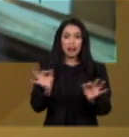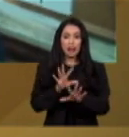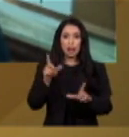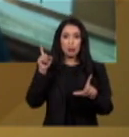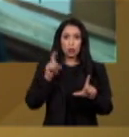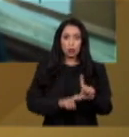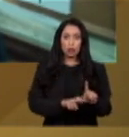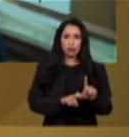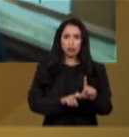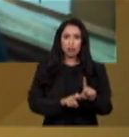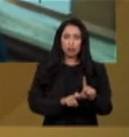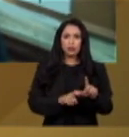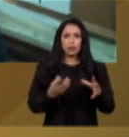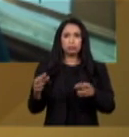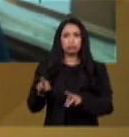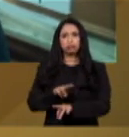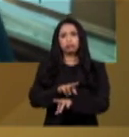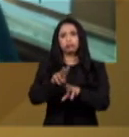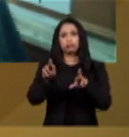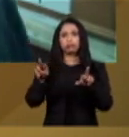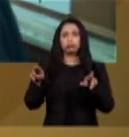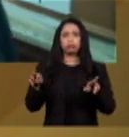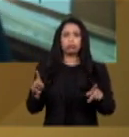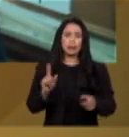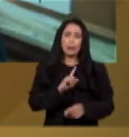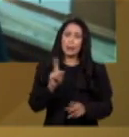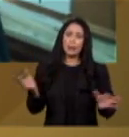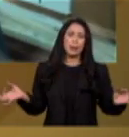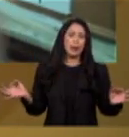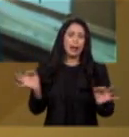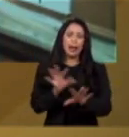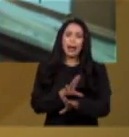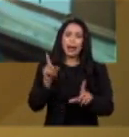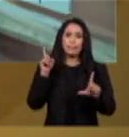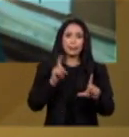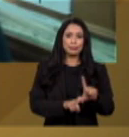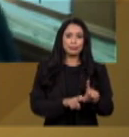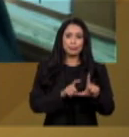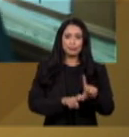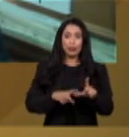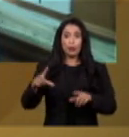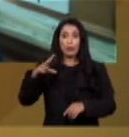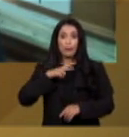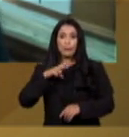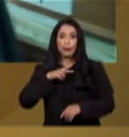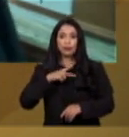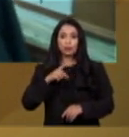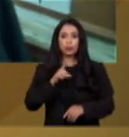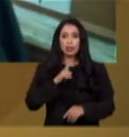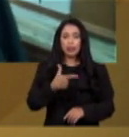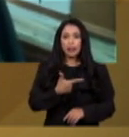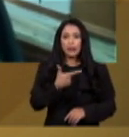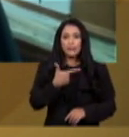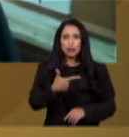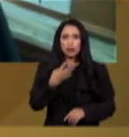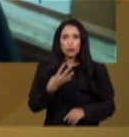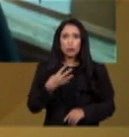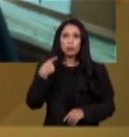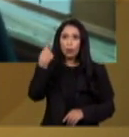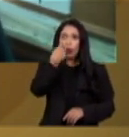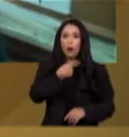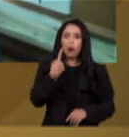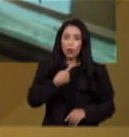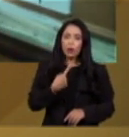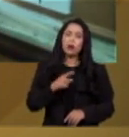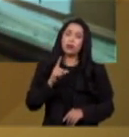e em muitos casos não liquida esse débito, enquanto o particular tem 24 horas para